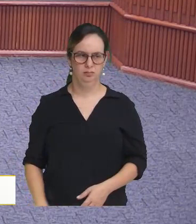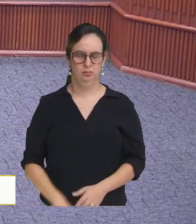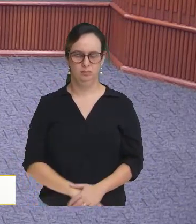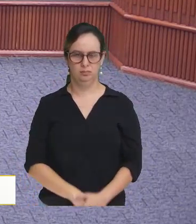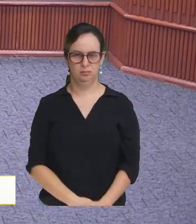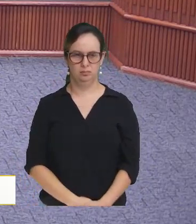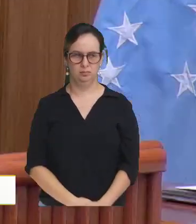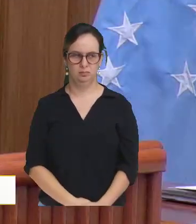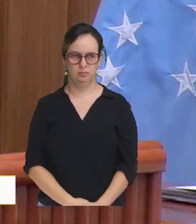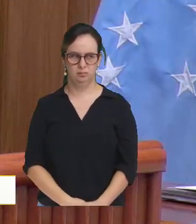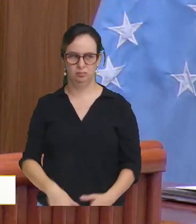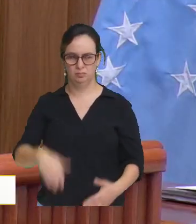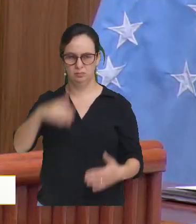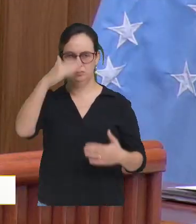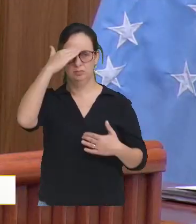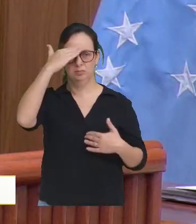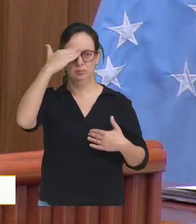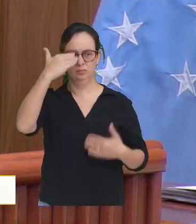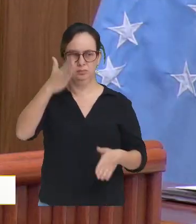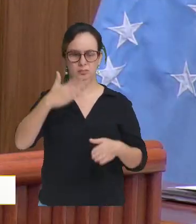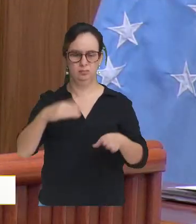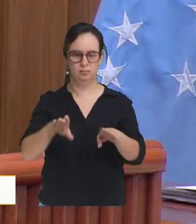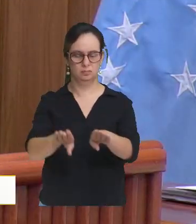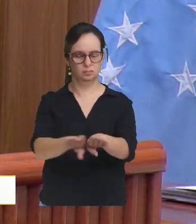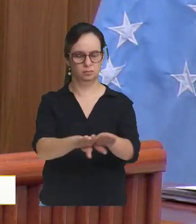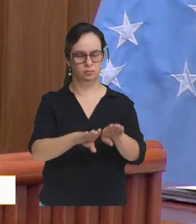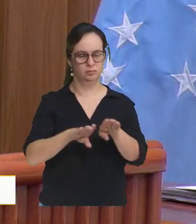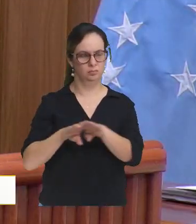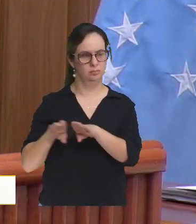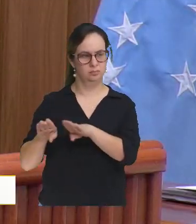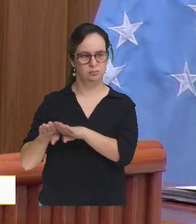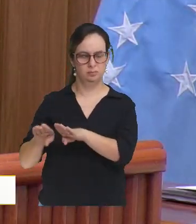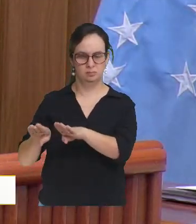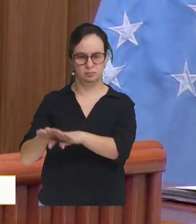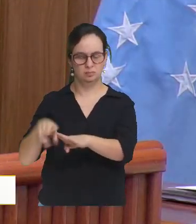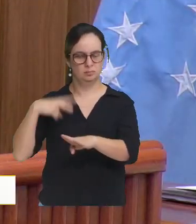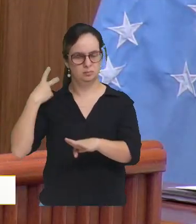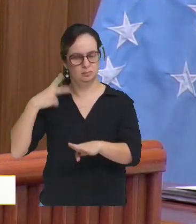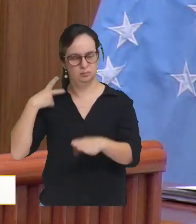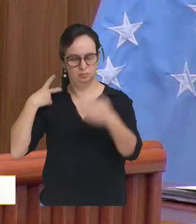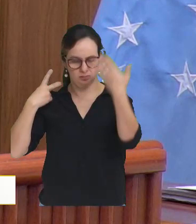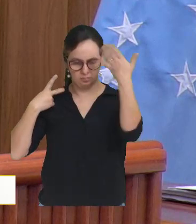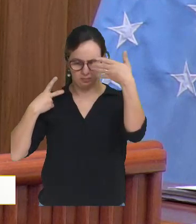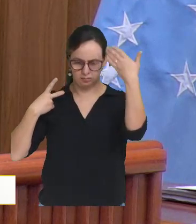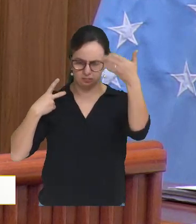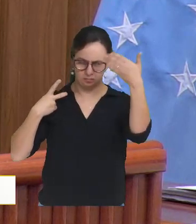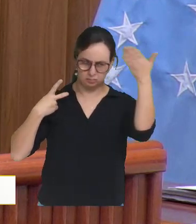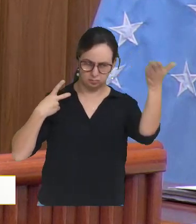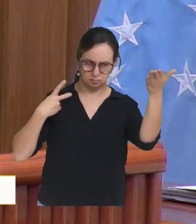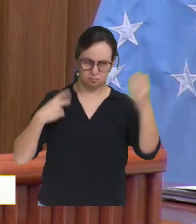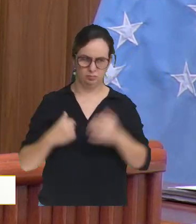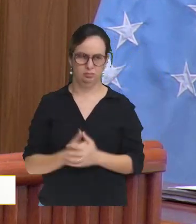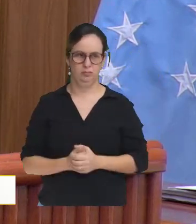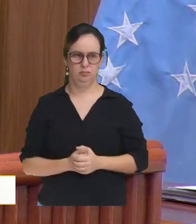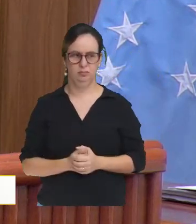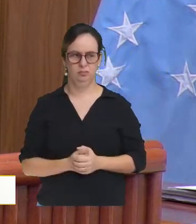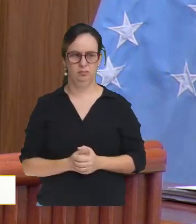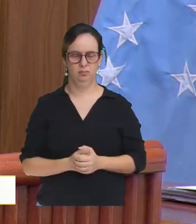Agradeço aos vereadores que entenderam aí a prioridade na discussão